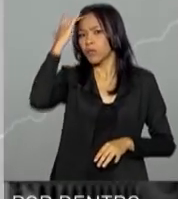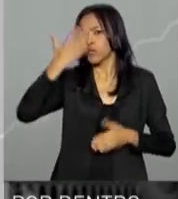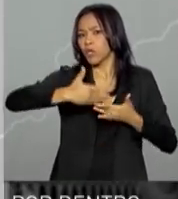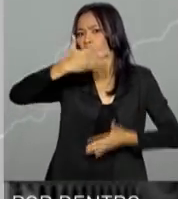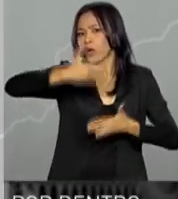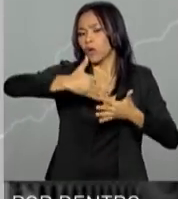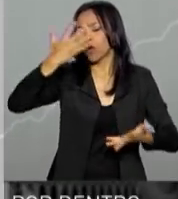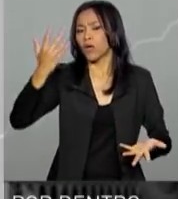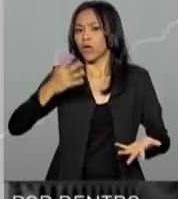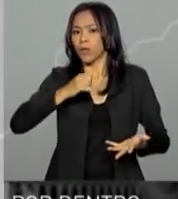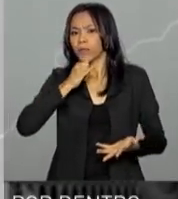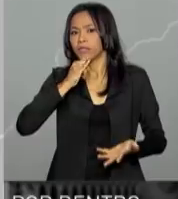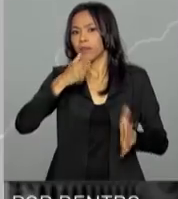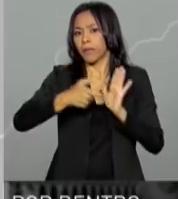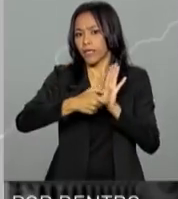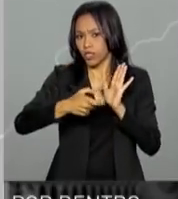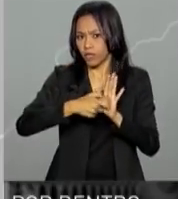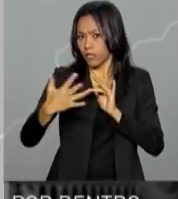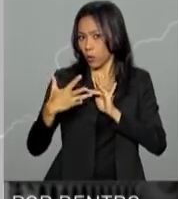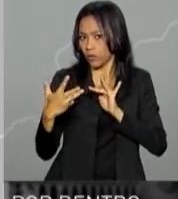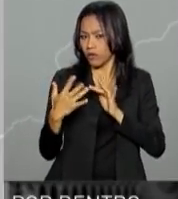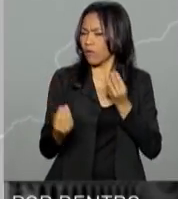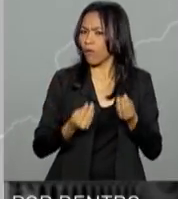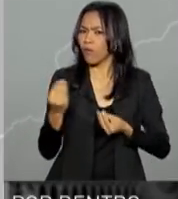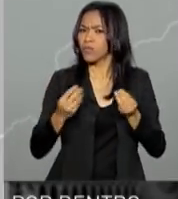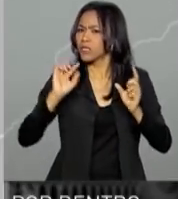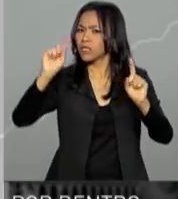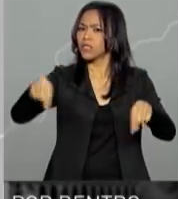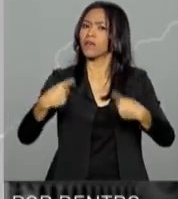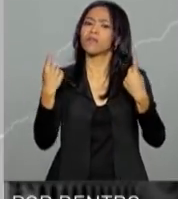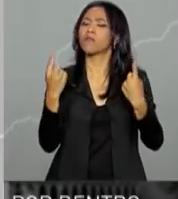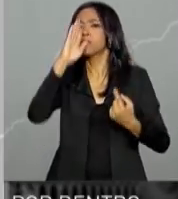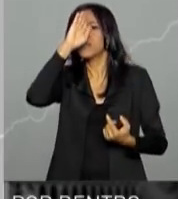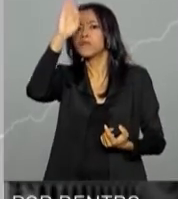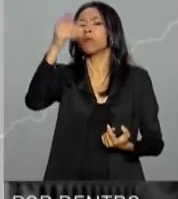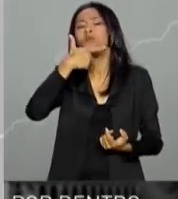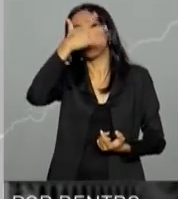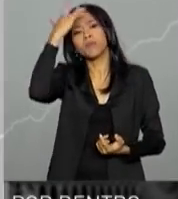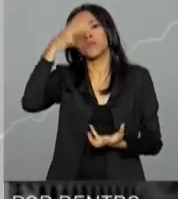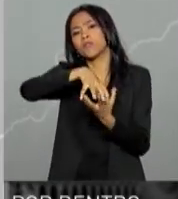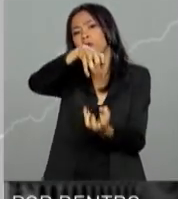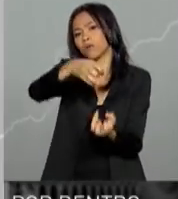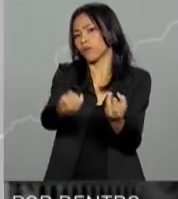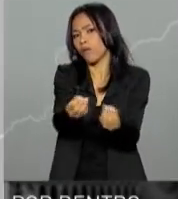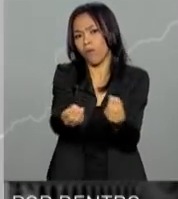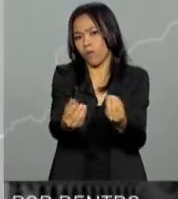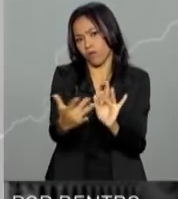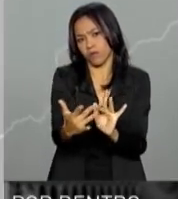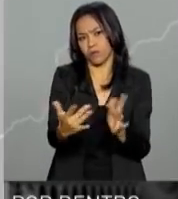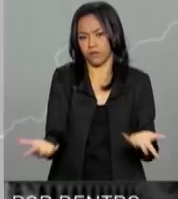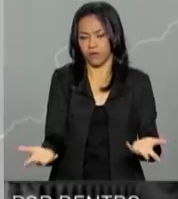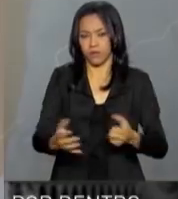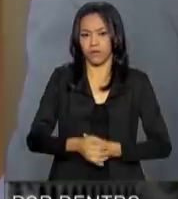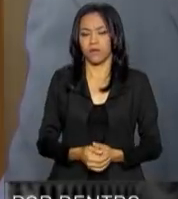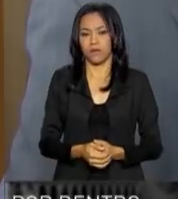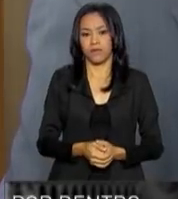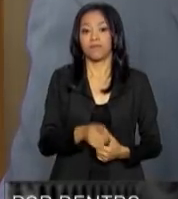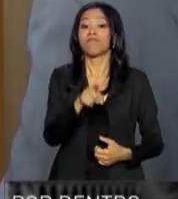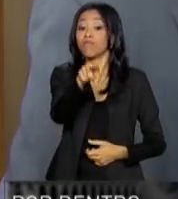como aplicativos se assim como é que tem sido esse desafio principalmente com o público idoso a nós estamos sim